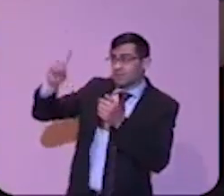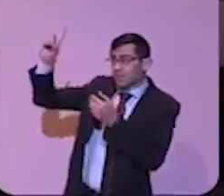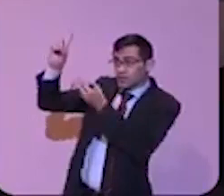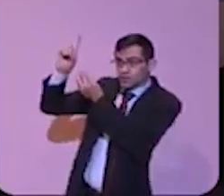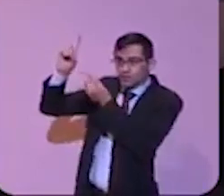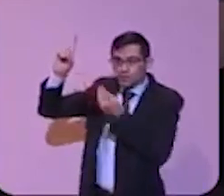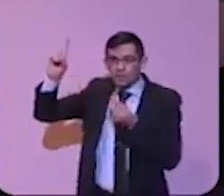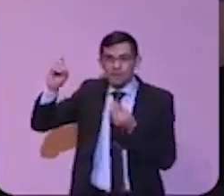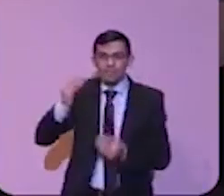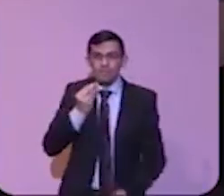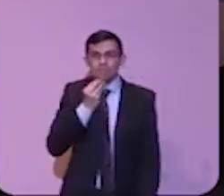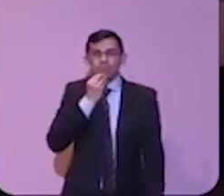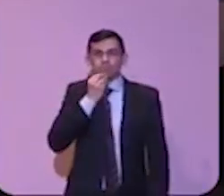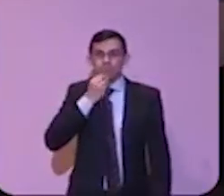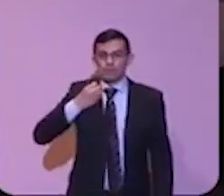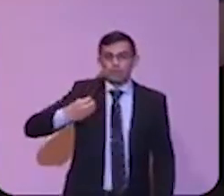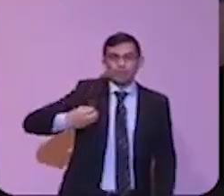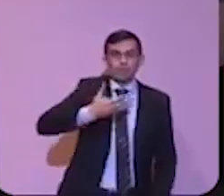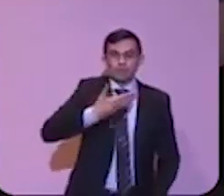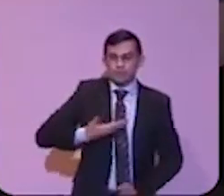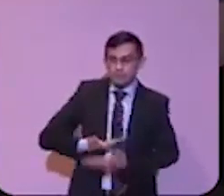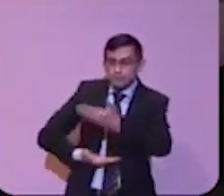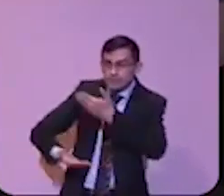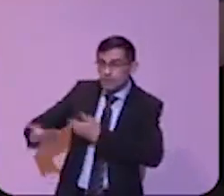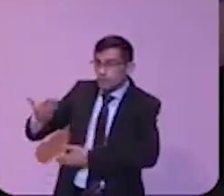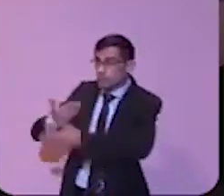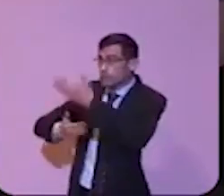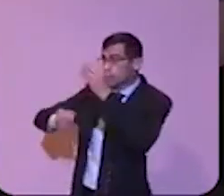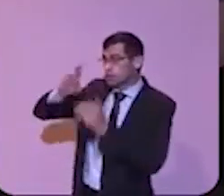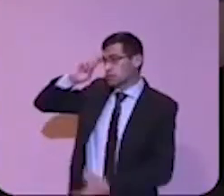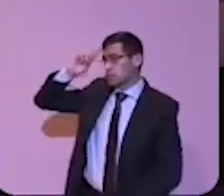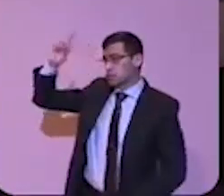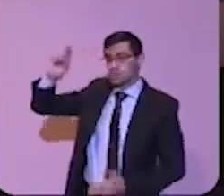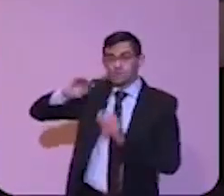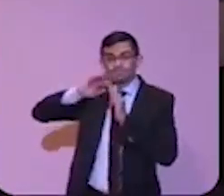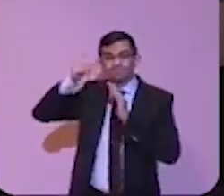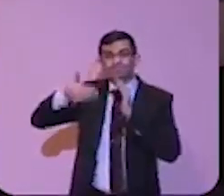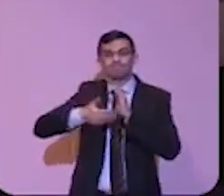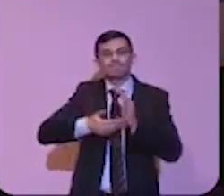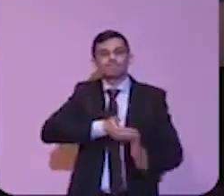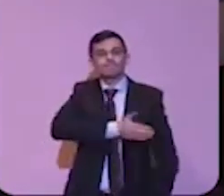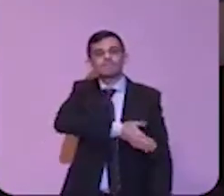tendo nesses dias de servir ao Senhor de todo o coração.